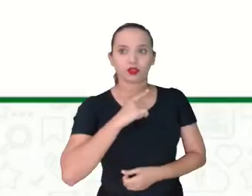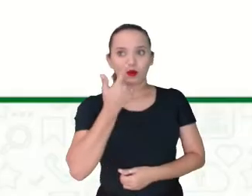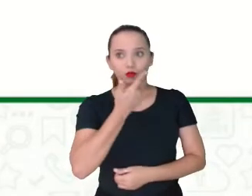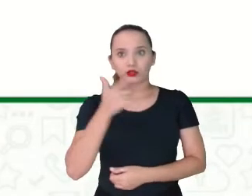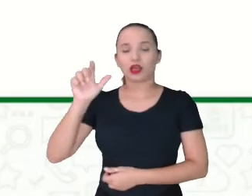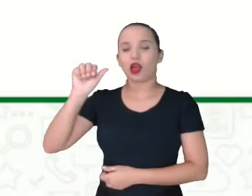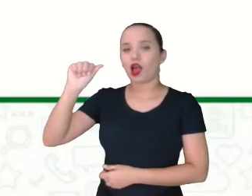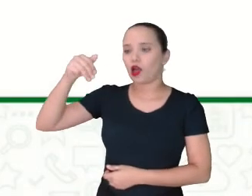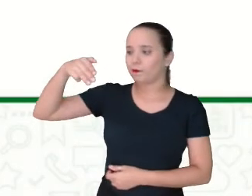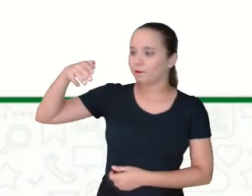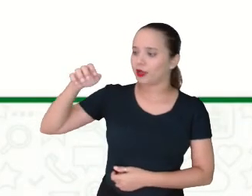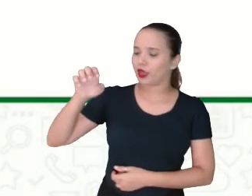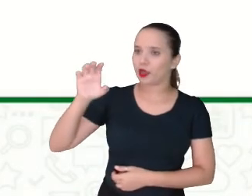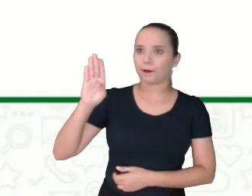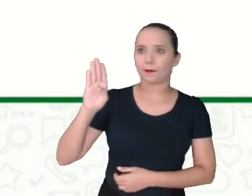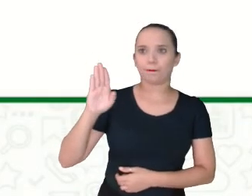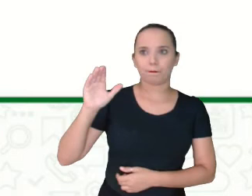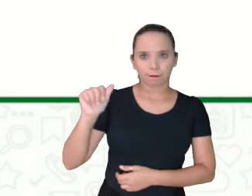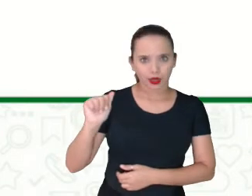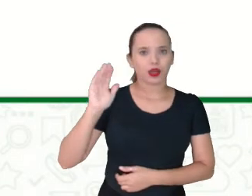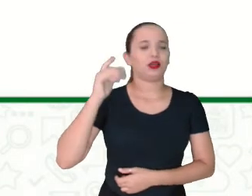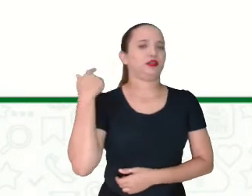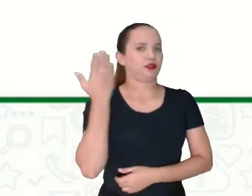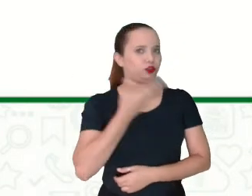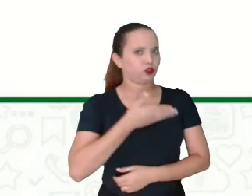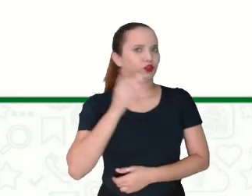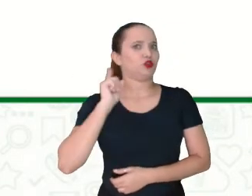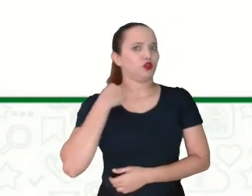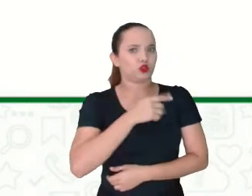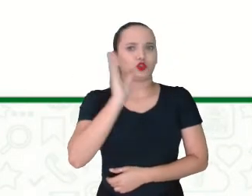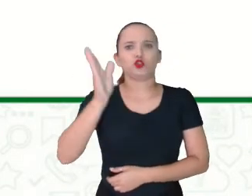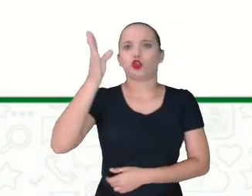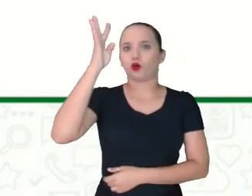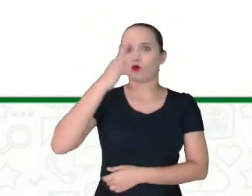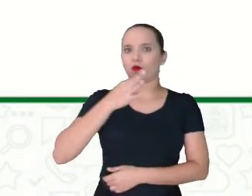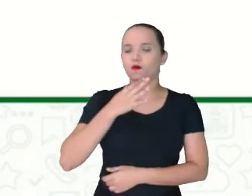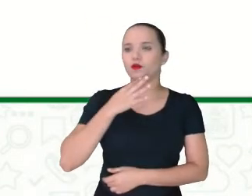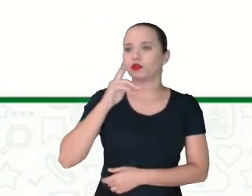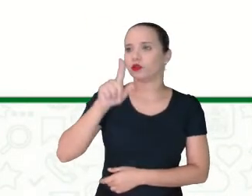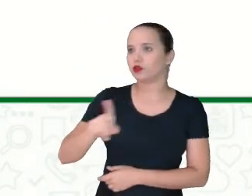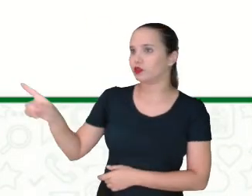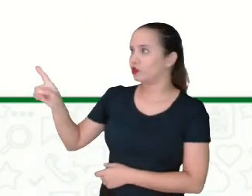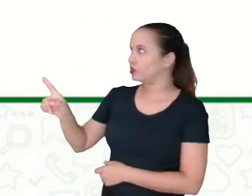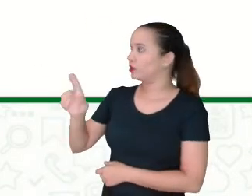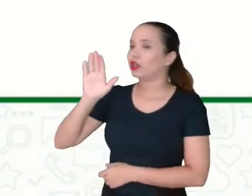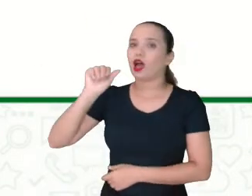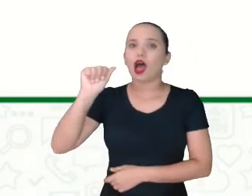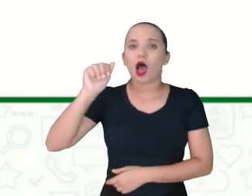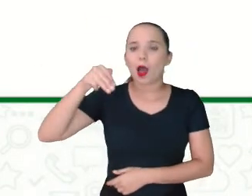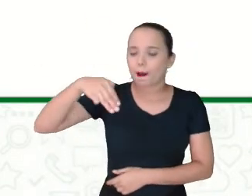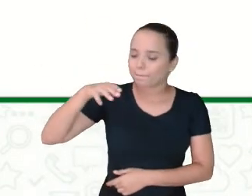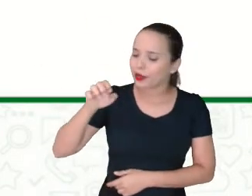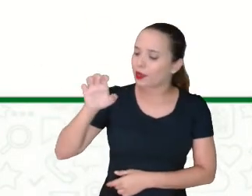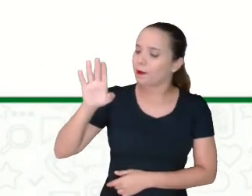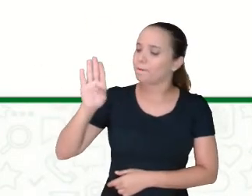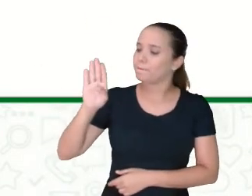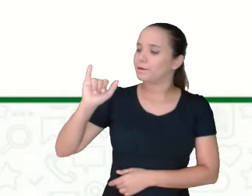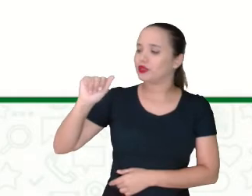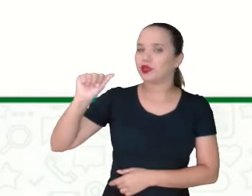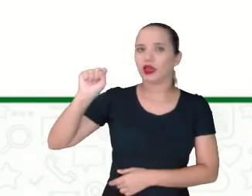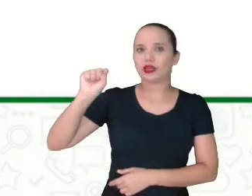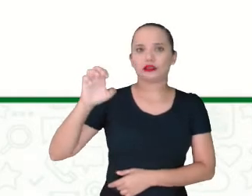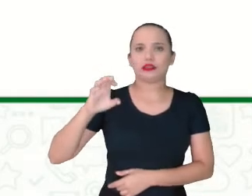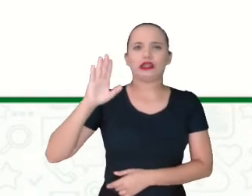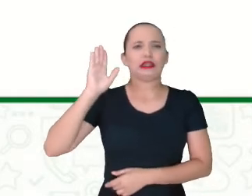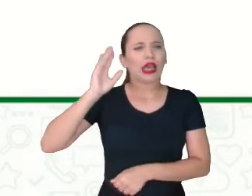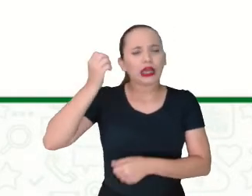a ameba, que a gente já ouviu falar bem. A ameba causadora da doença amebíase, né? Que dá um monte de dor de barriga na